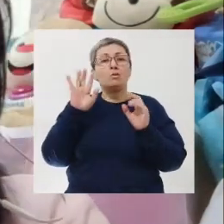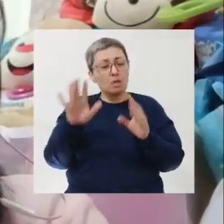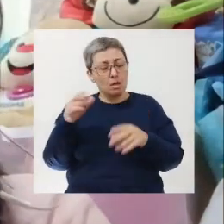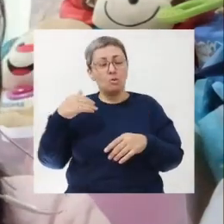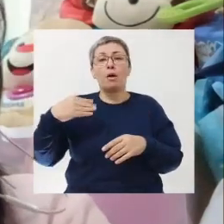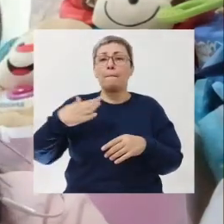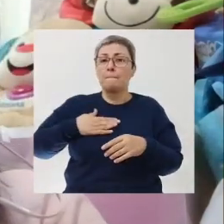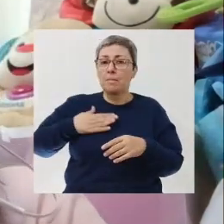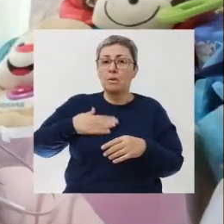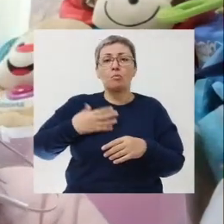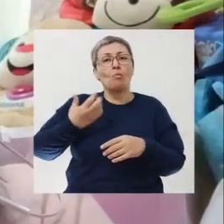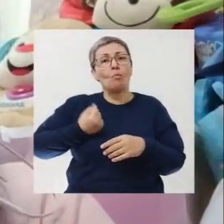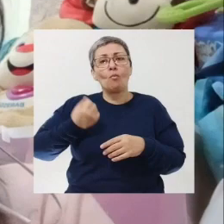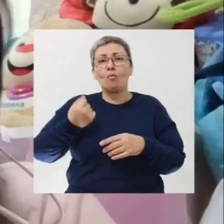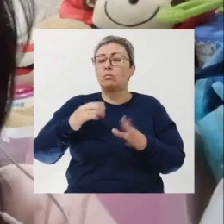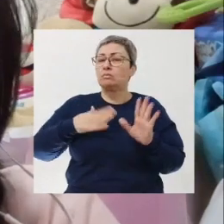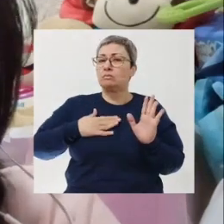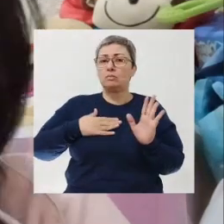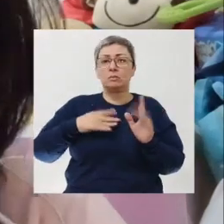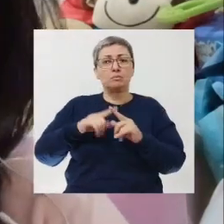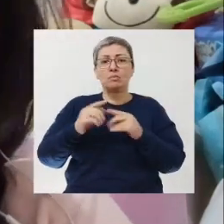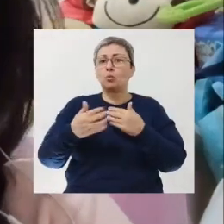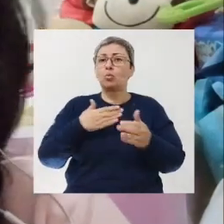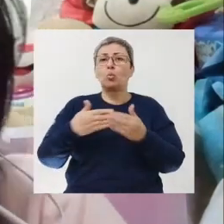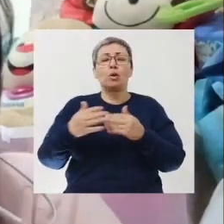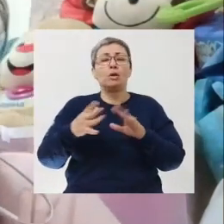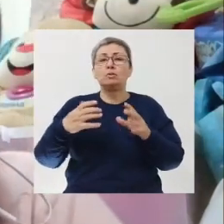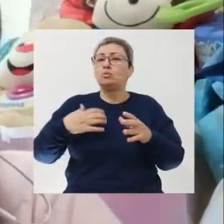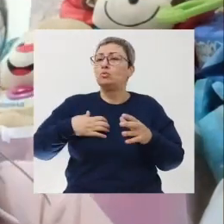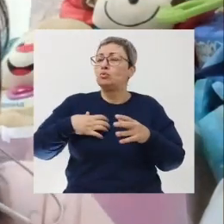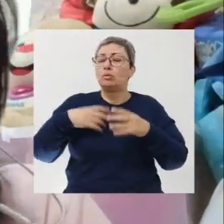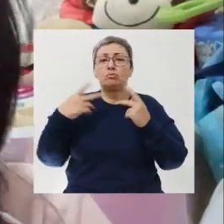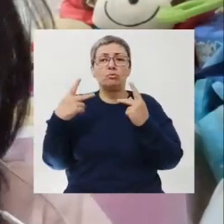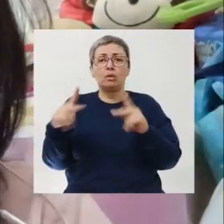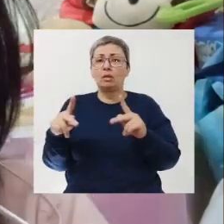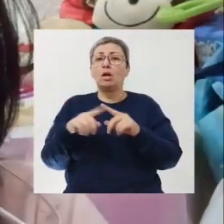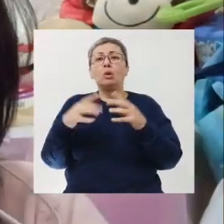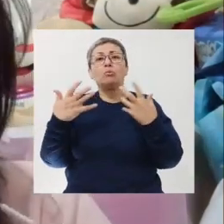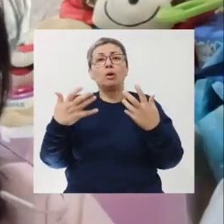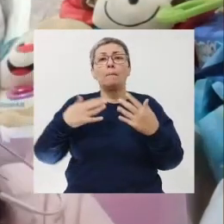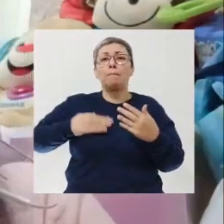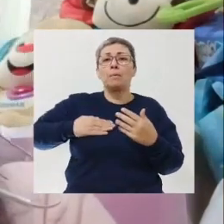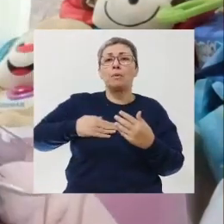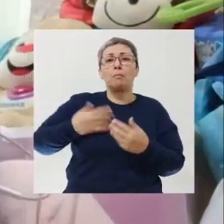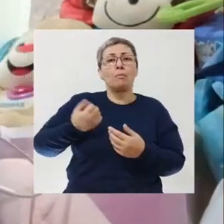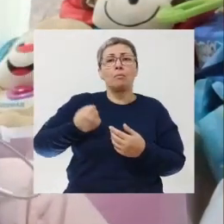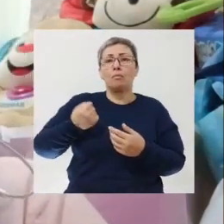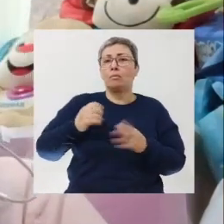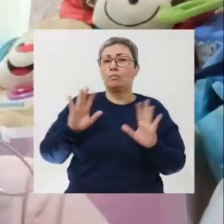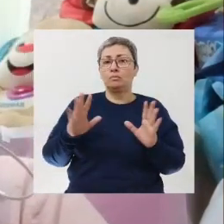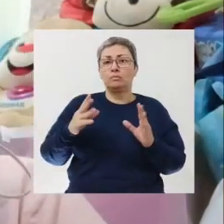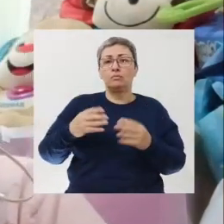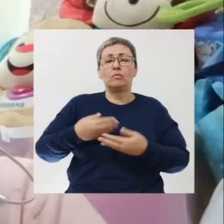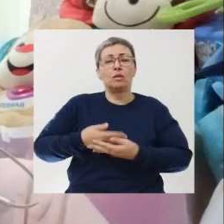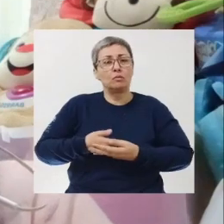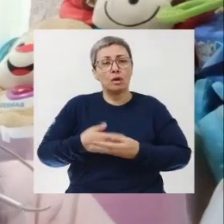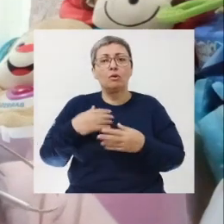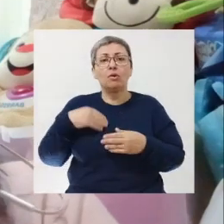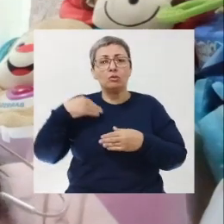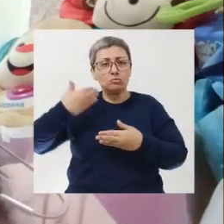queria, que eu queria que eles mamassem o meu leite, independente da maneira que eles mamassem, mas eu queria que mamassem o meu